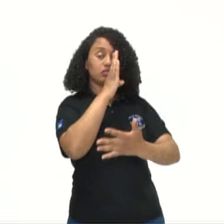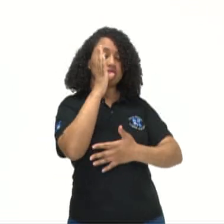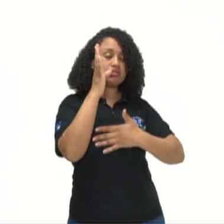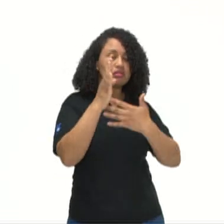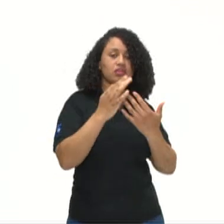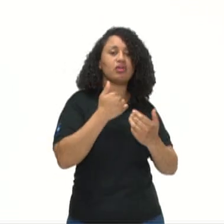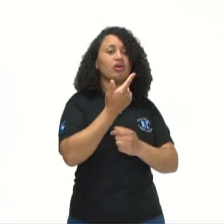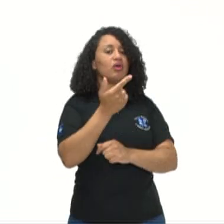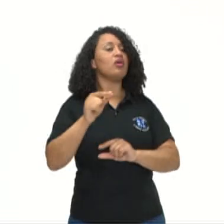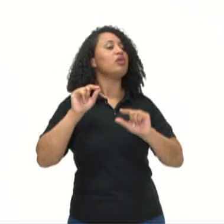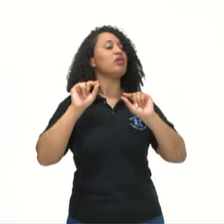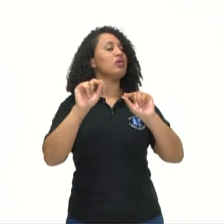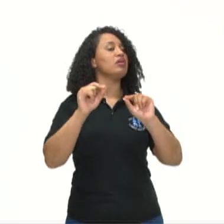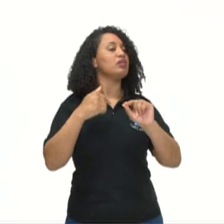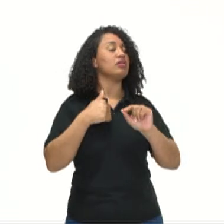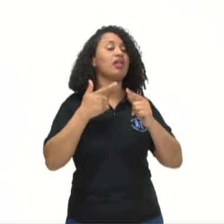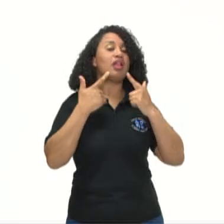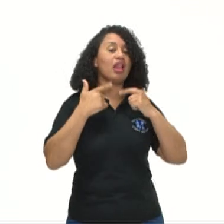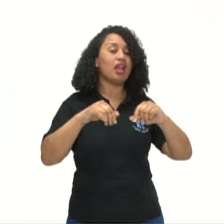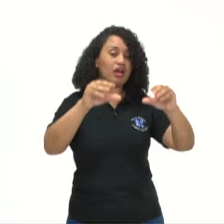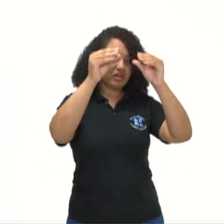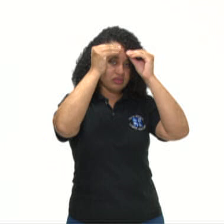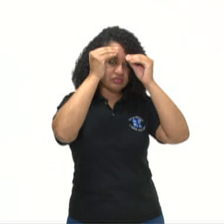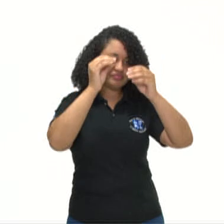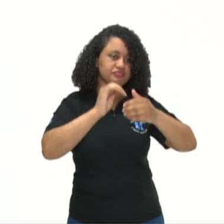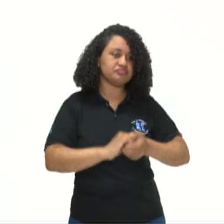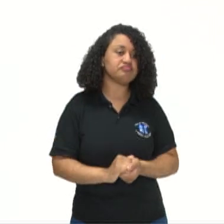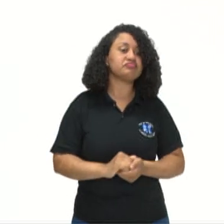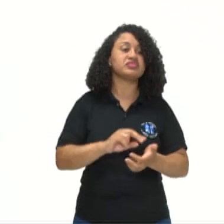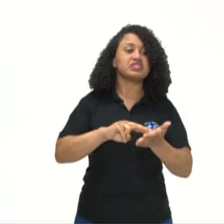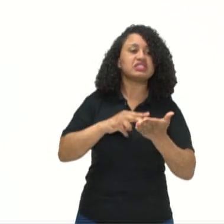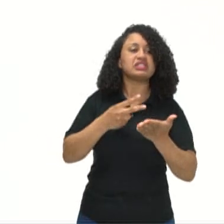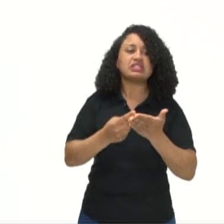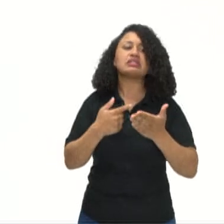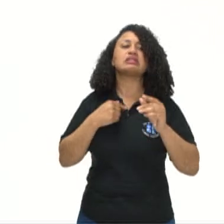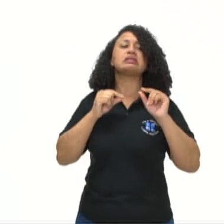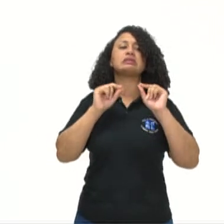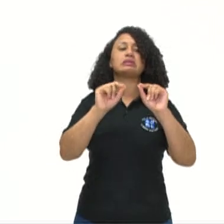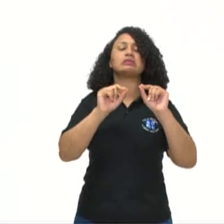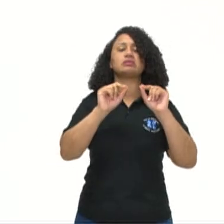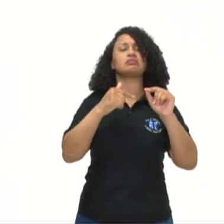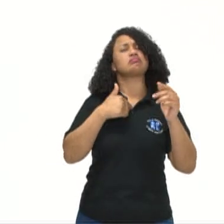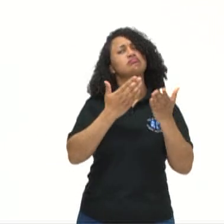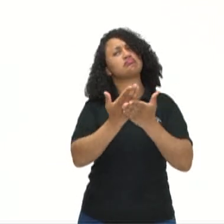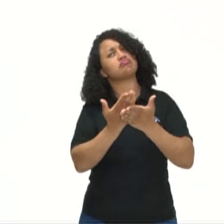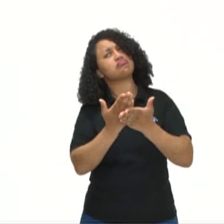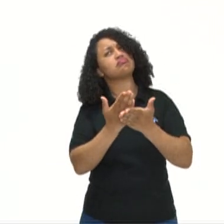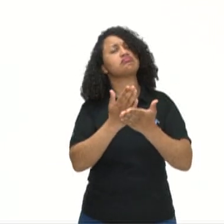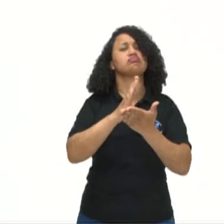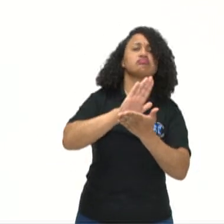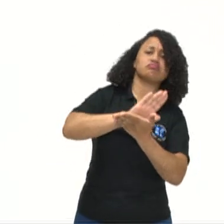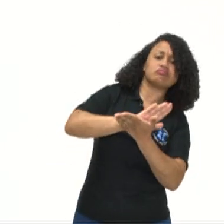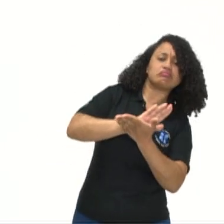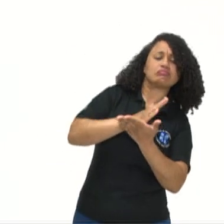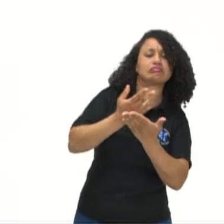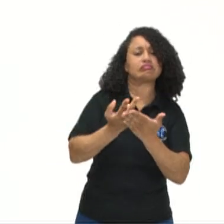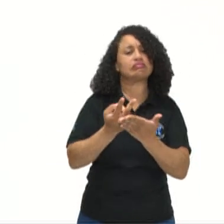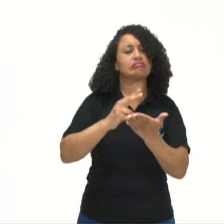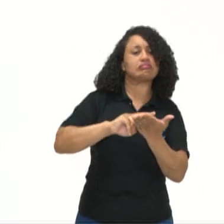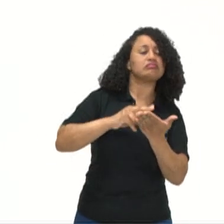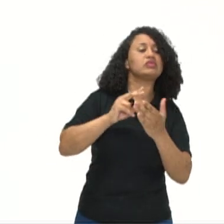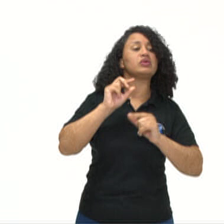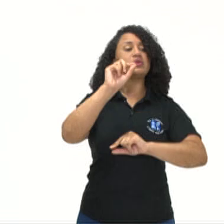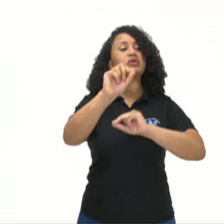outra parte linguagem. Traduzir-se uma parte na outra parte, que é